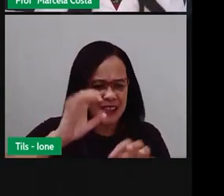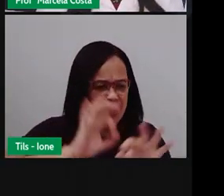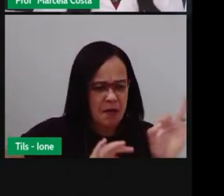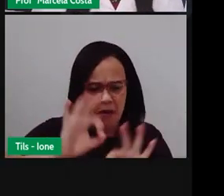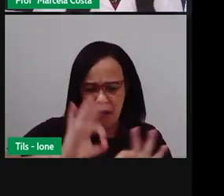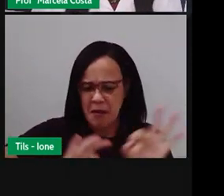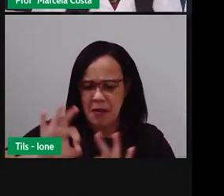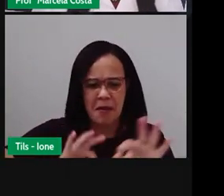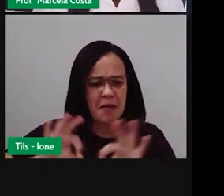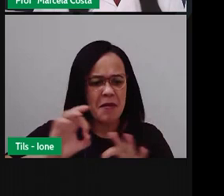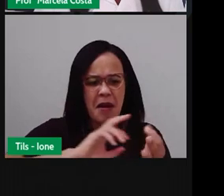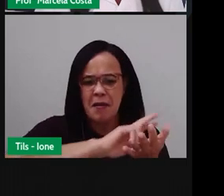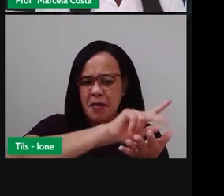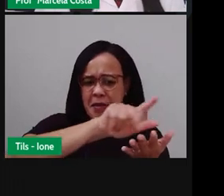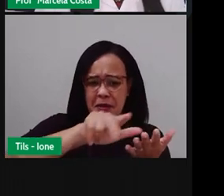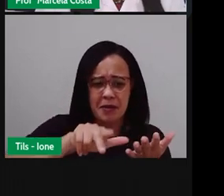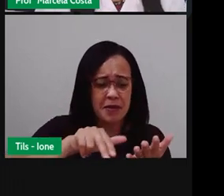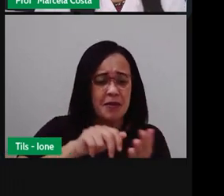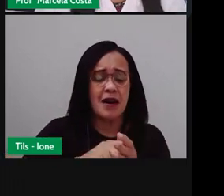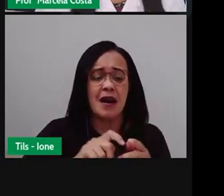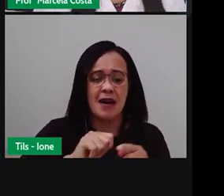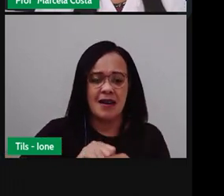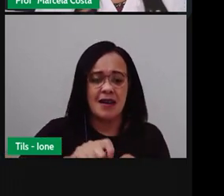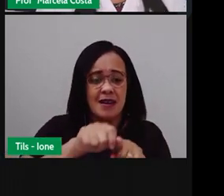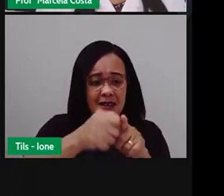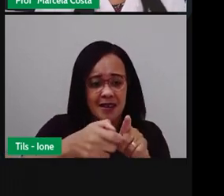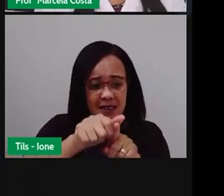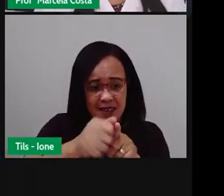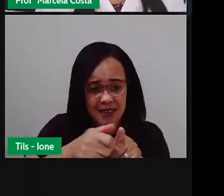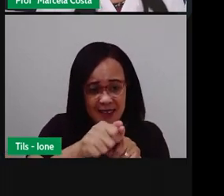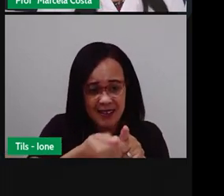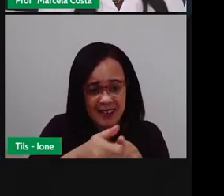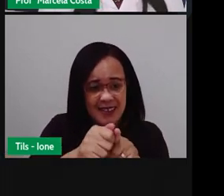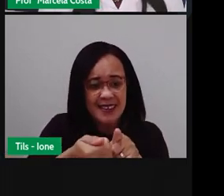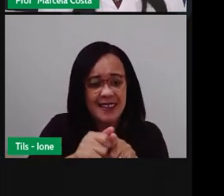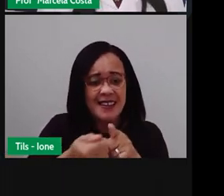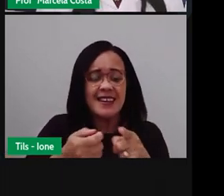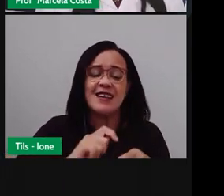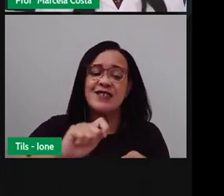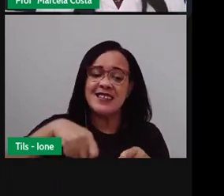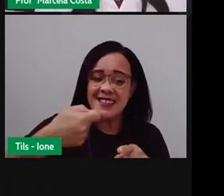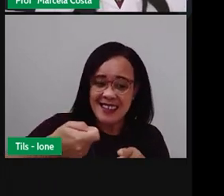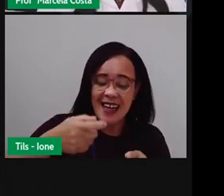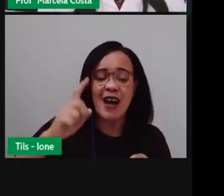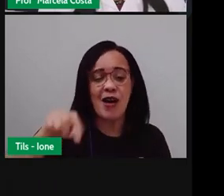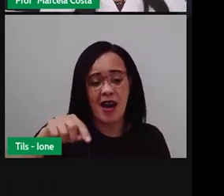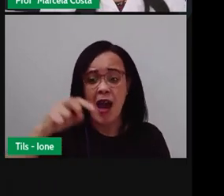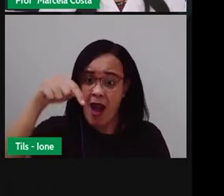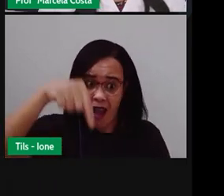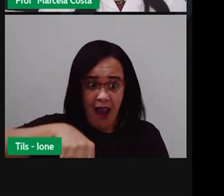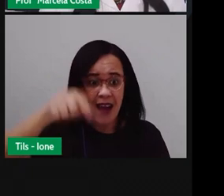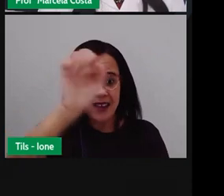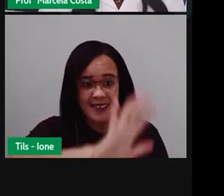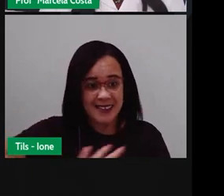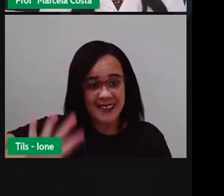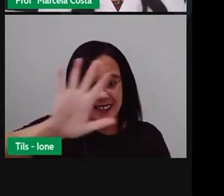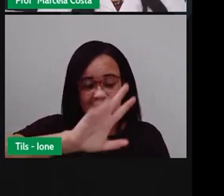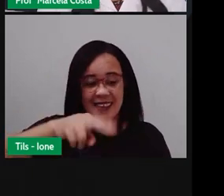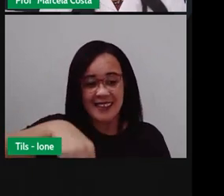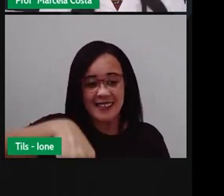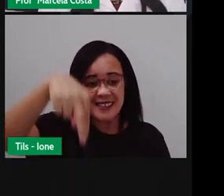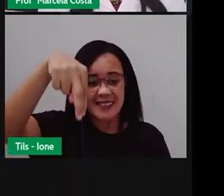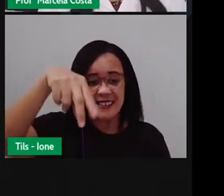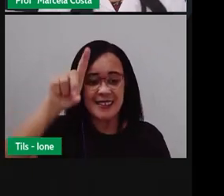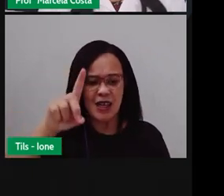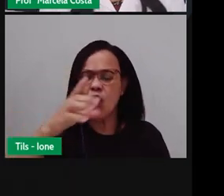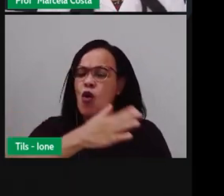paçoca. E as pessoas da região Nordeste gostam muito de comer o amendoim